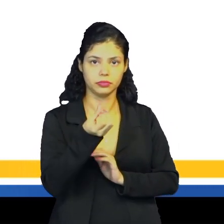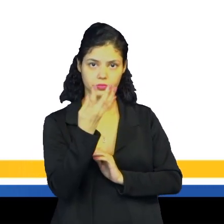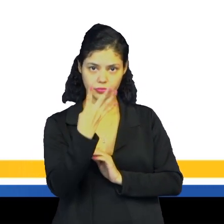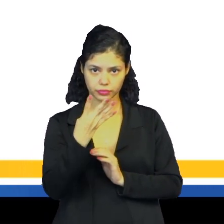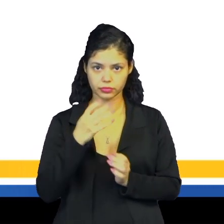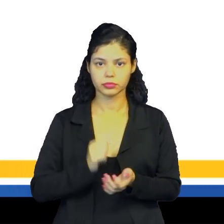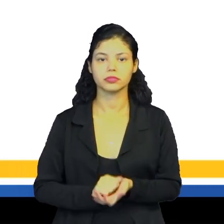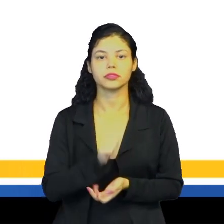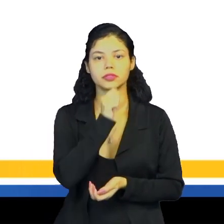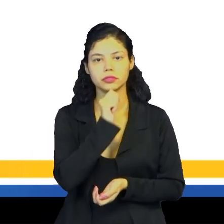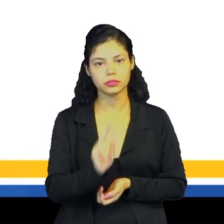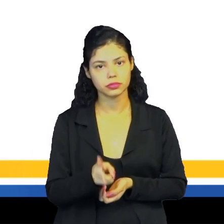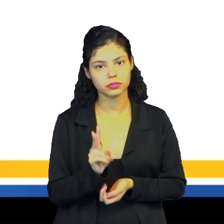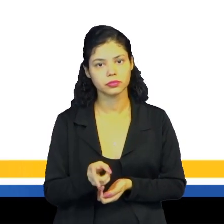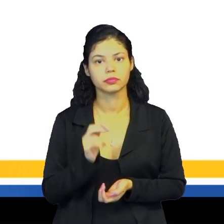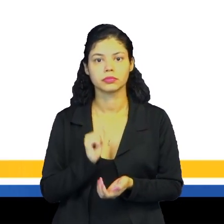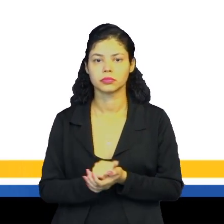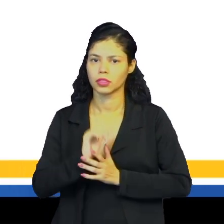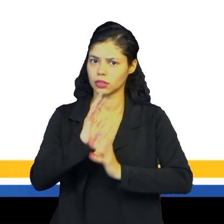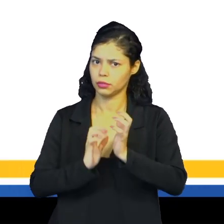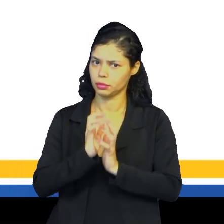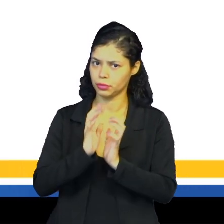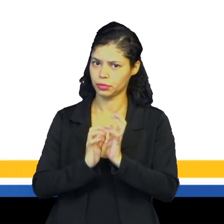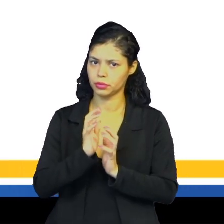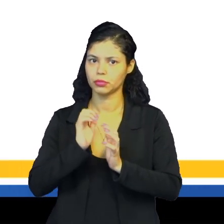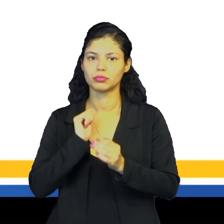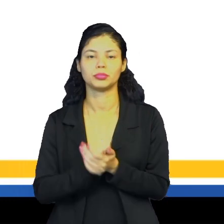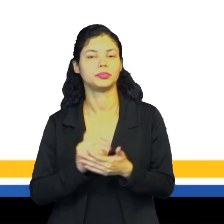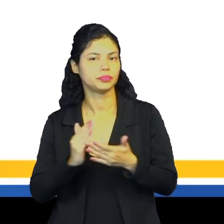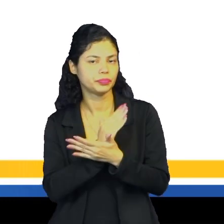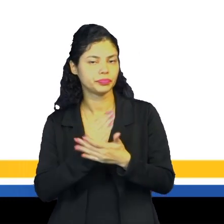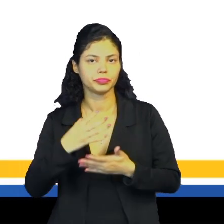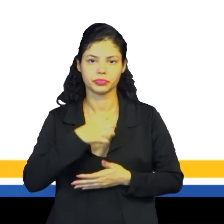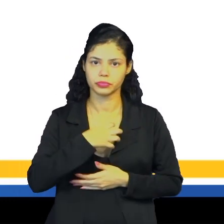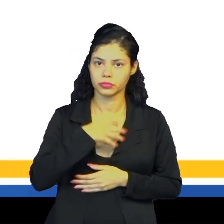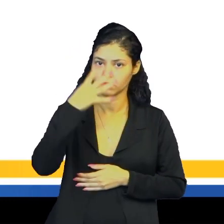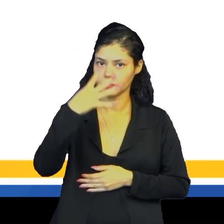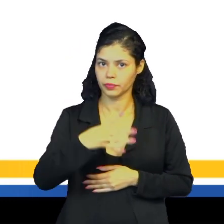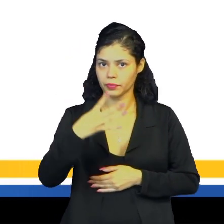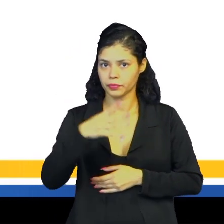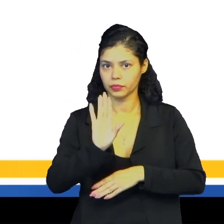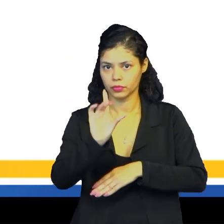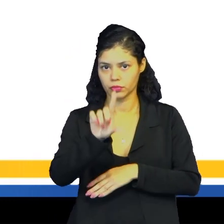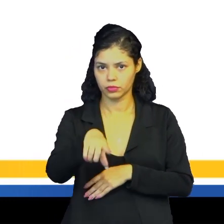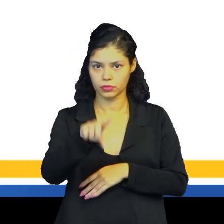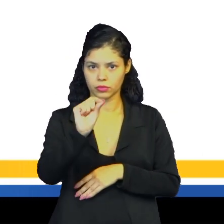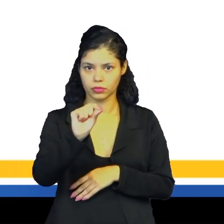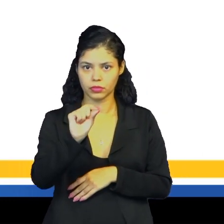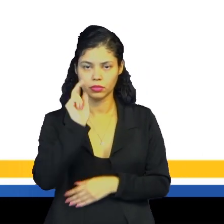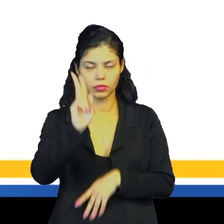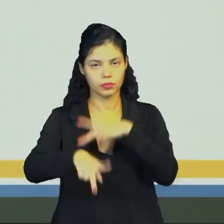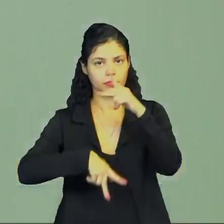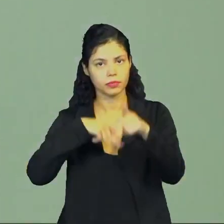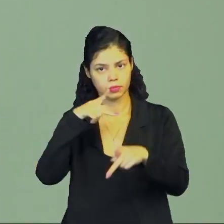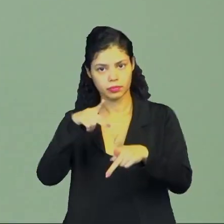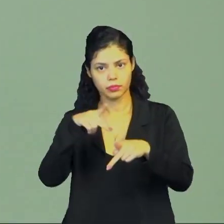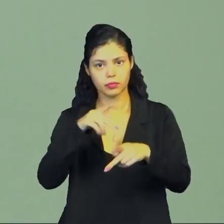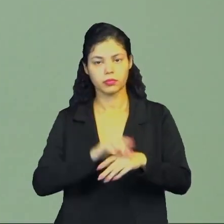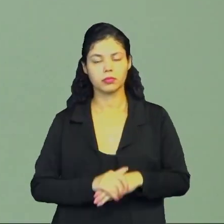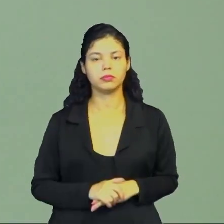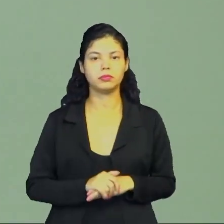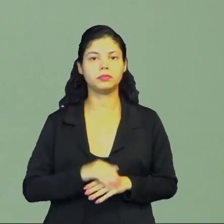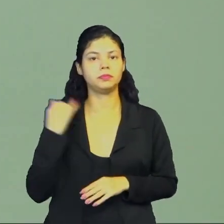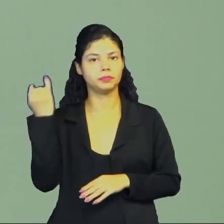1964, né, mesmo que de maneira conturbada em alguns momentos, né, 4 presidentes foram eleitos pelo voto popular.